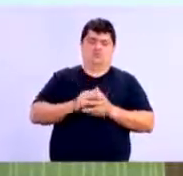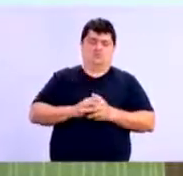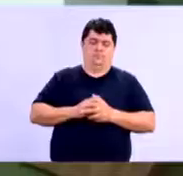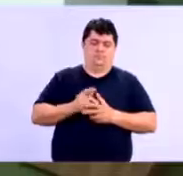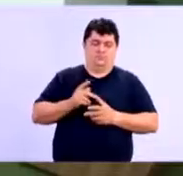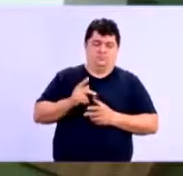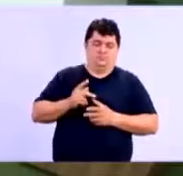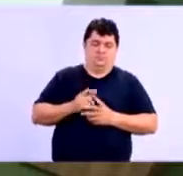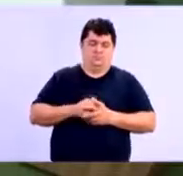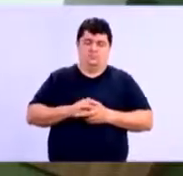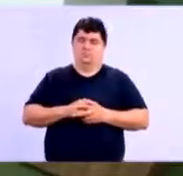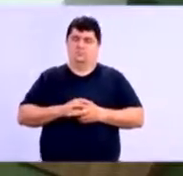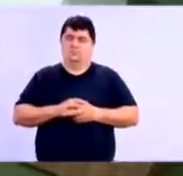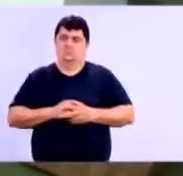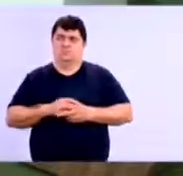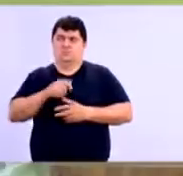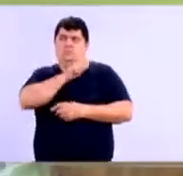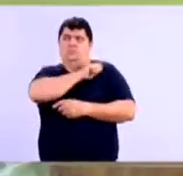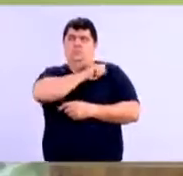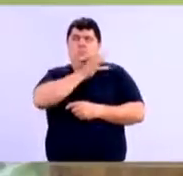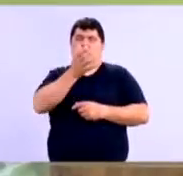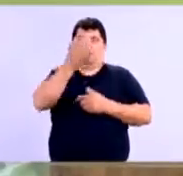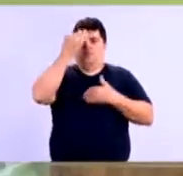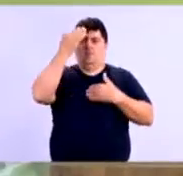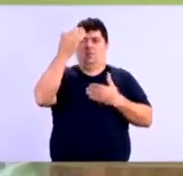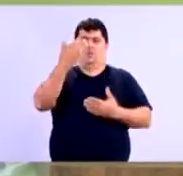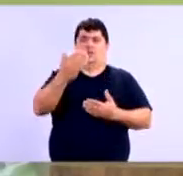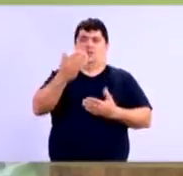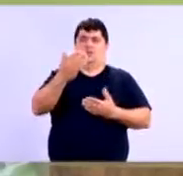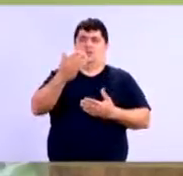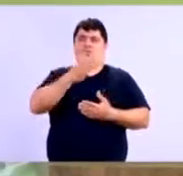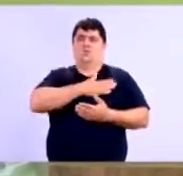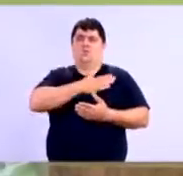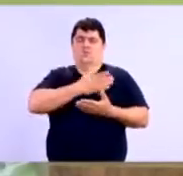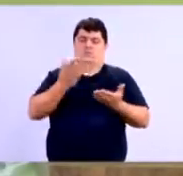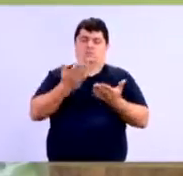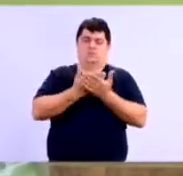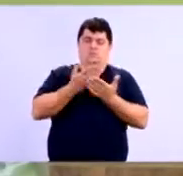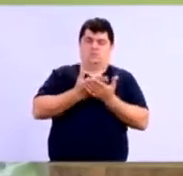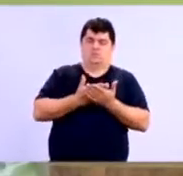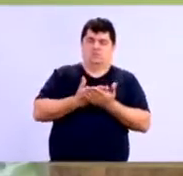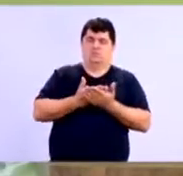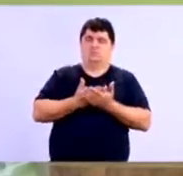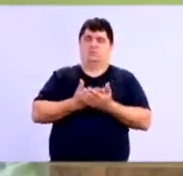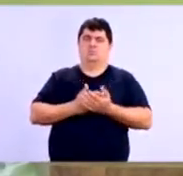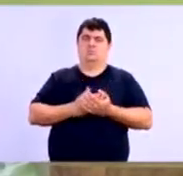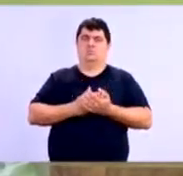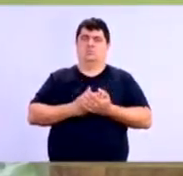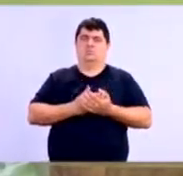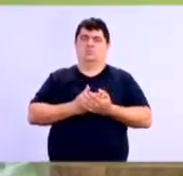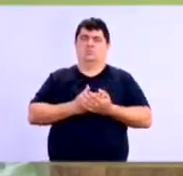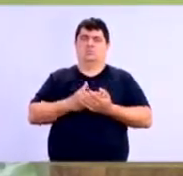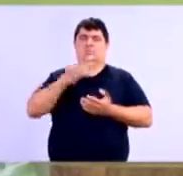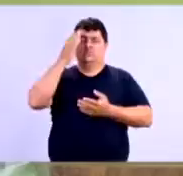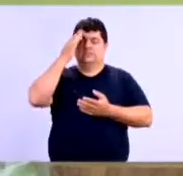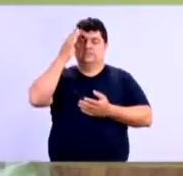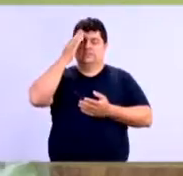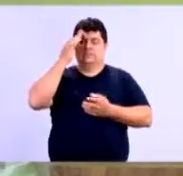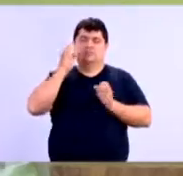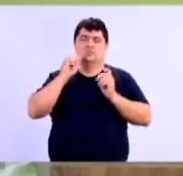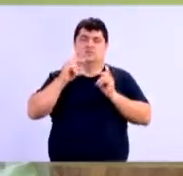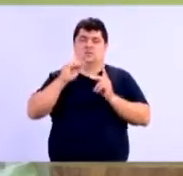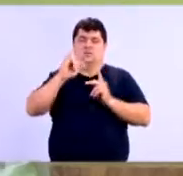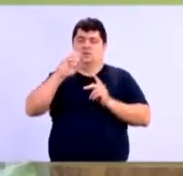Leila? Os alunos aqui estão agradecendo, que gostaram muito da aula e que eles compreenderam essa questão